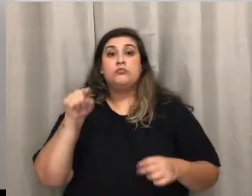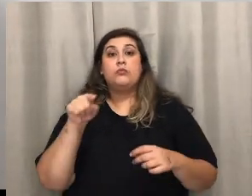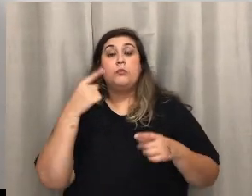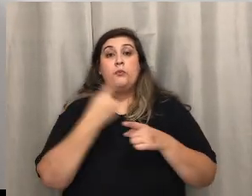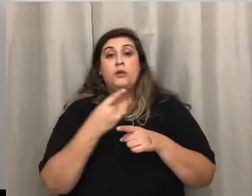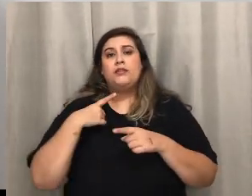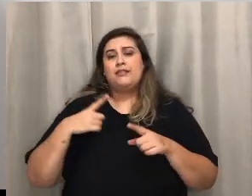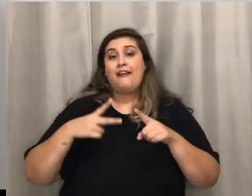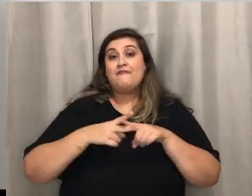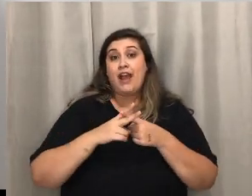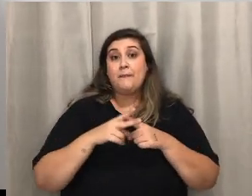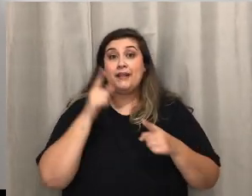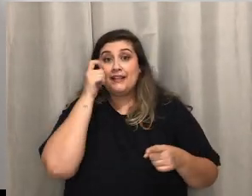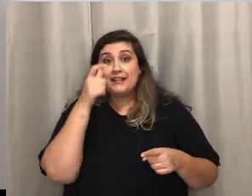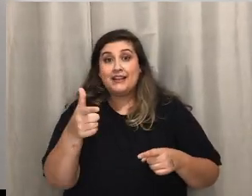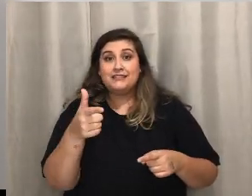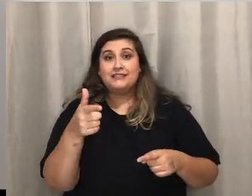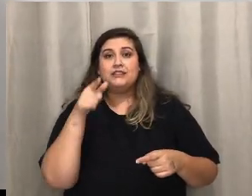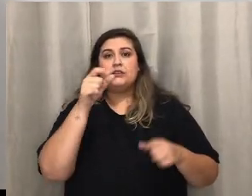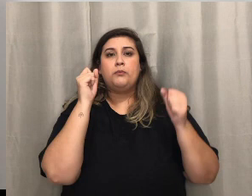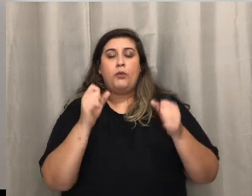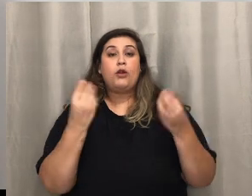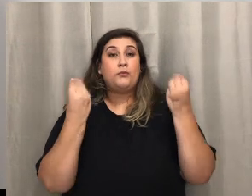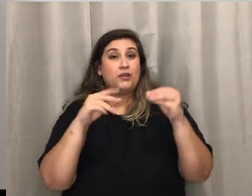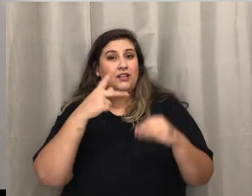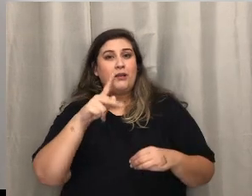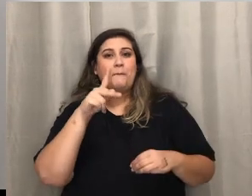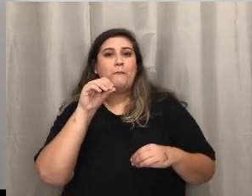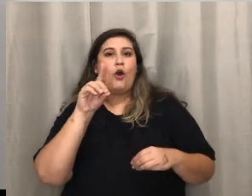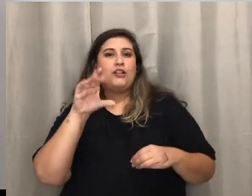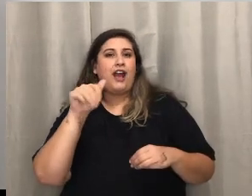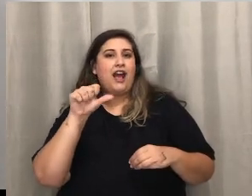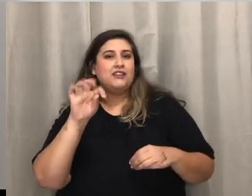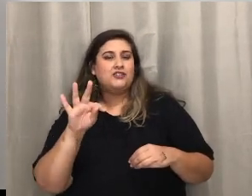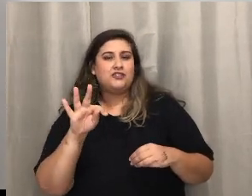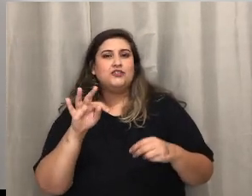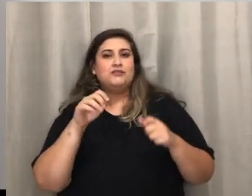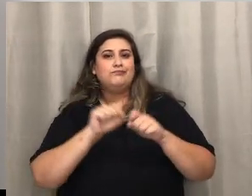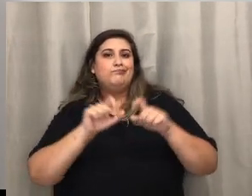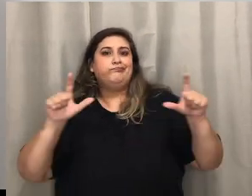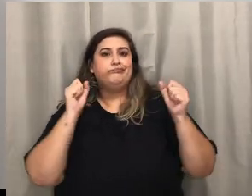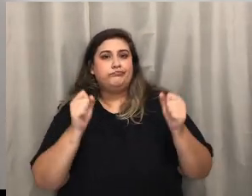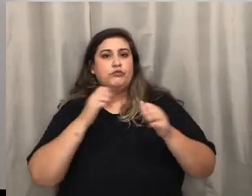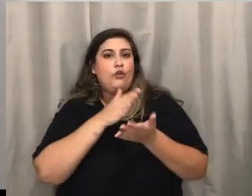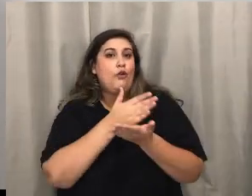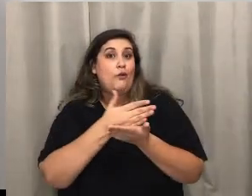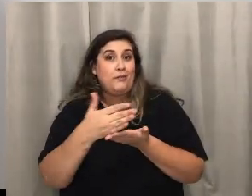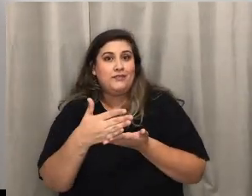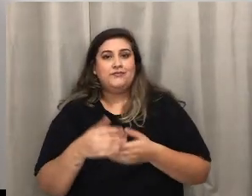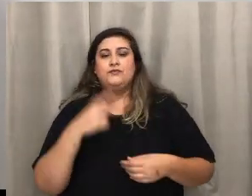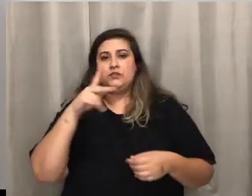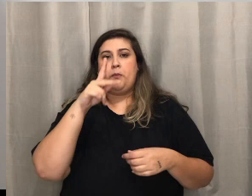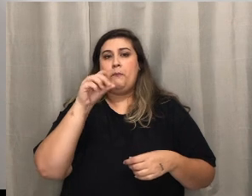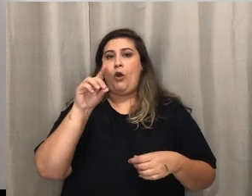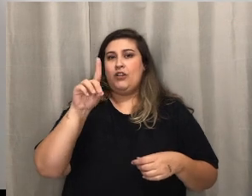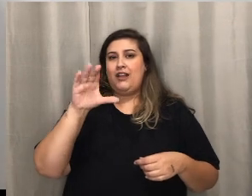possui ferramentas interessantes que irão colocar o seu podcast no ar. Ou seja, o seu podcast pedagógico, ele